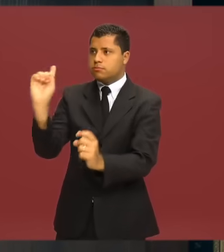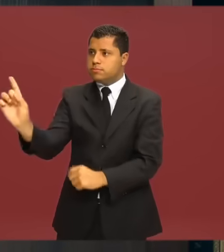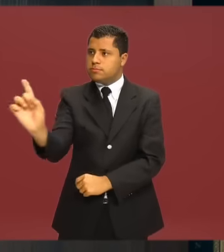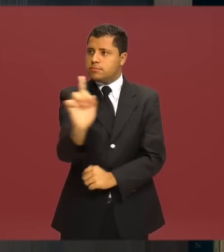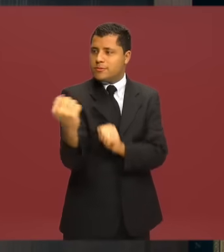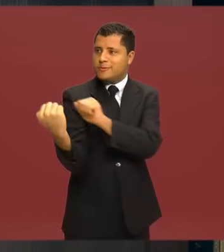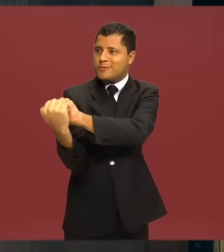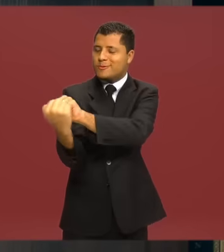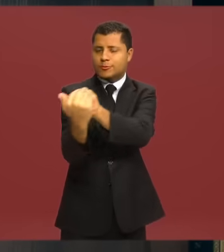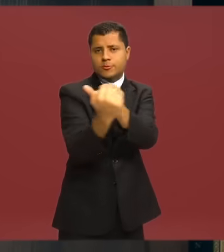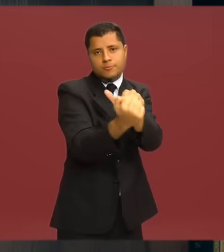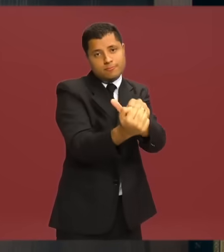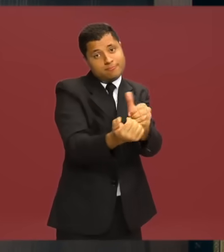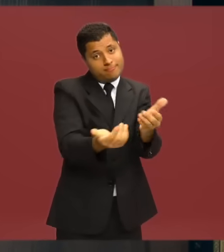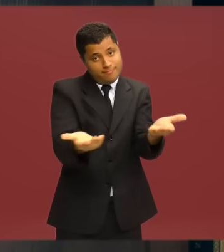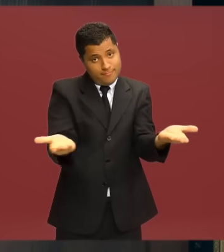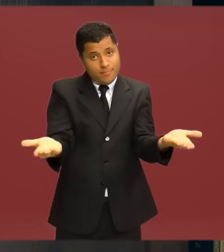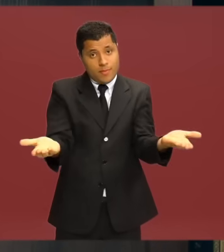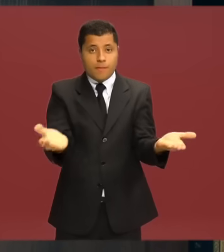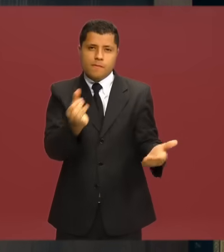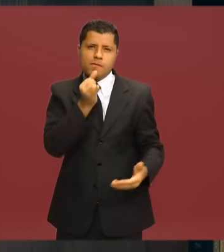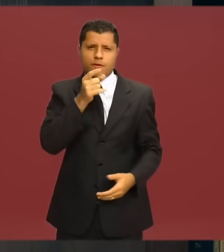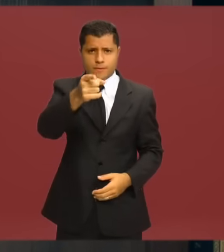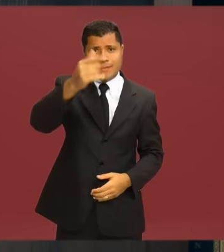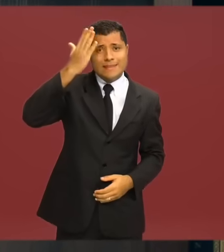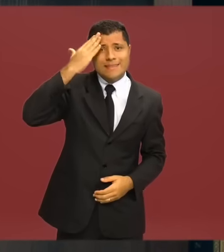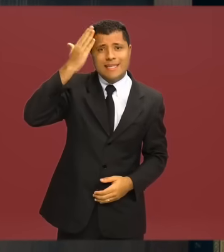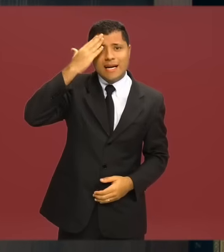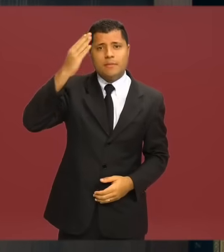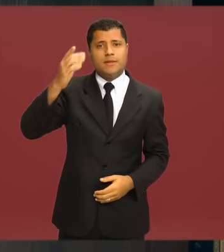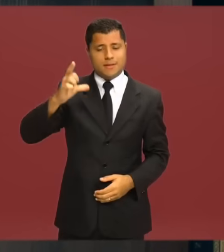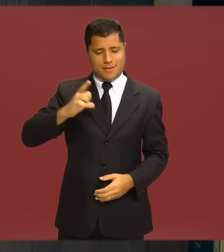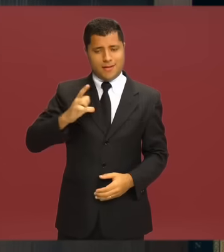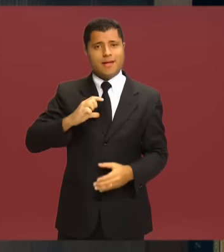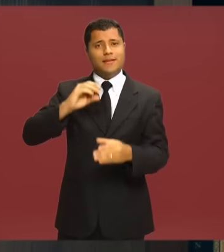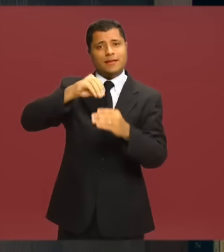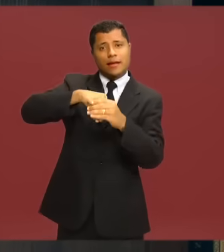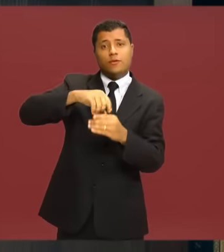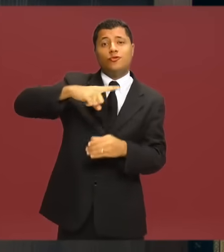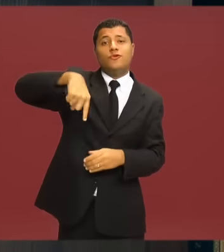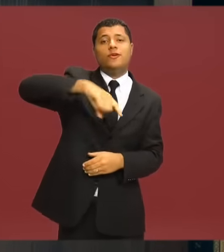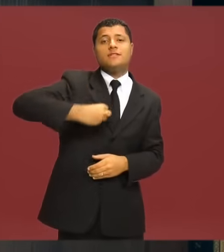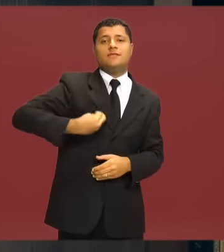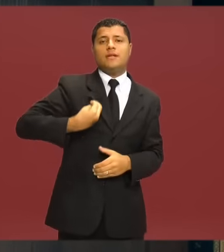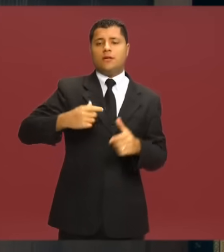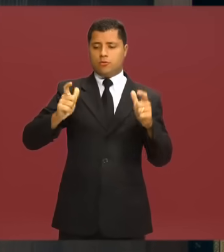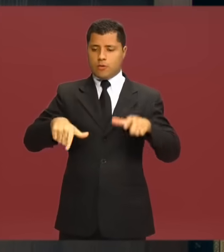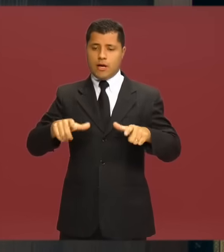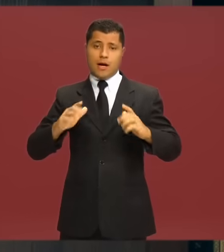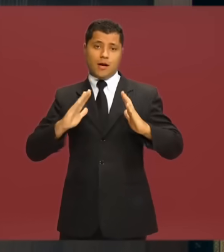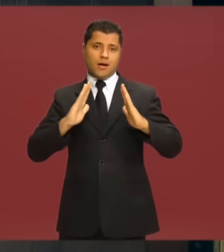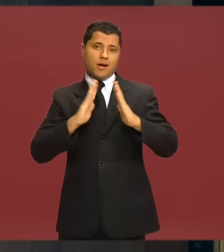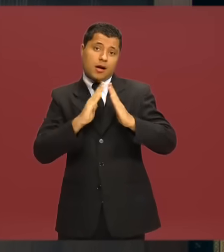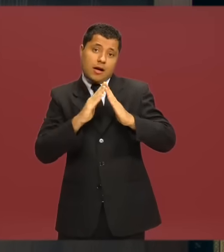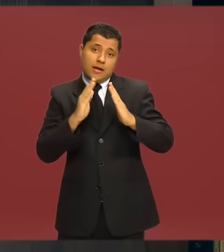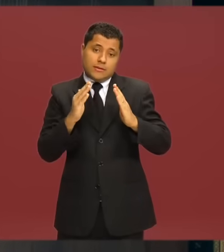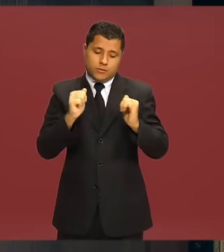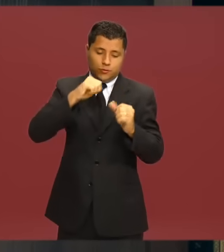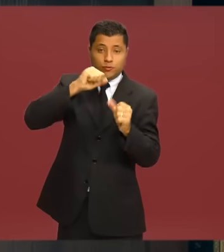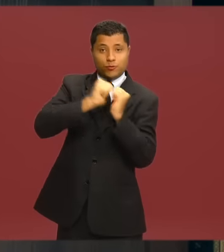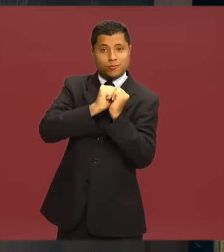conv vicia você sabe que convivemos nos mais diferentes